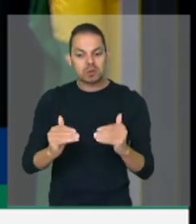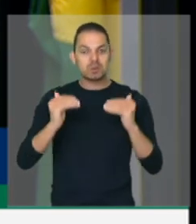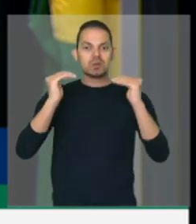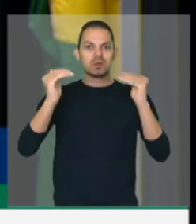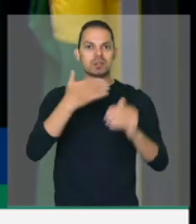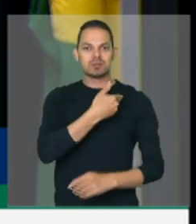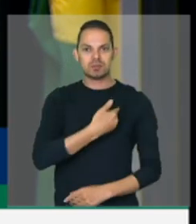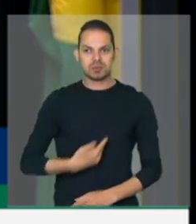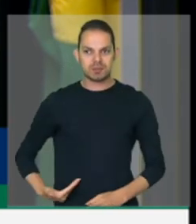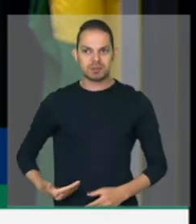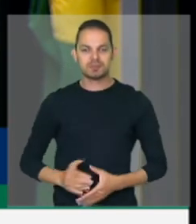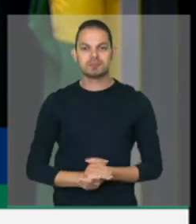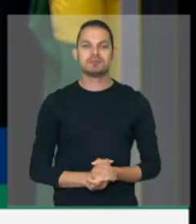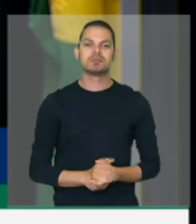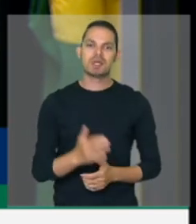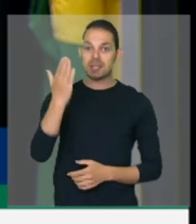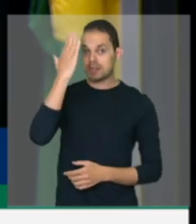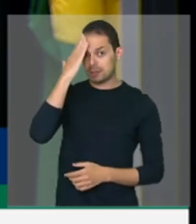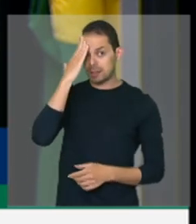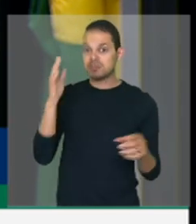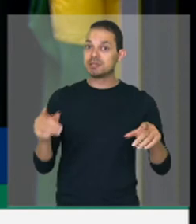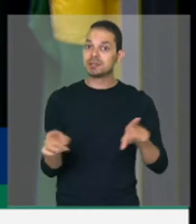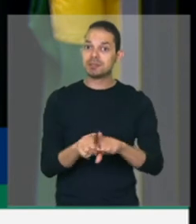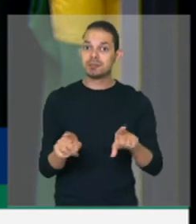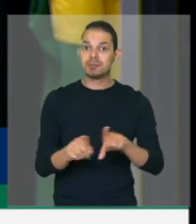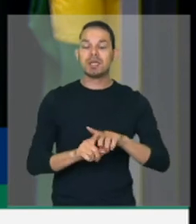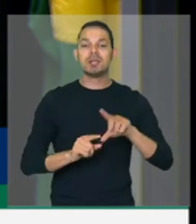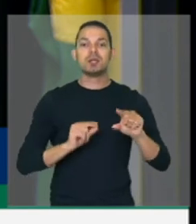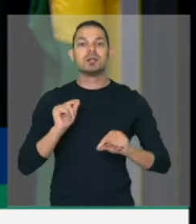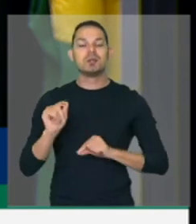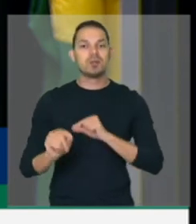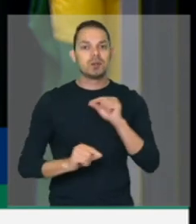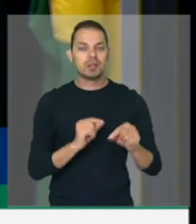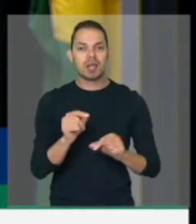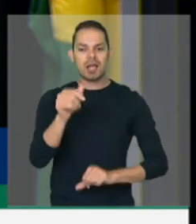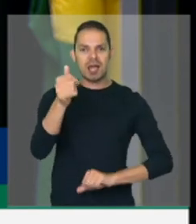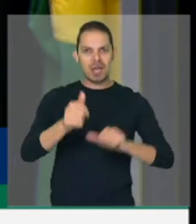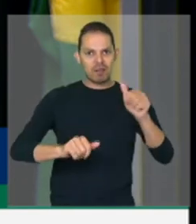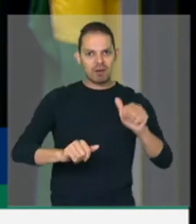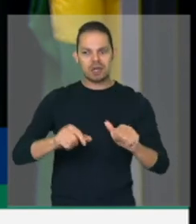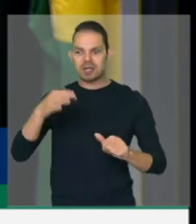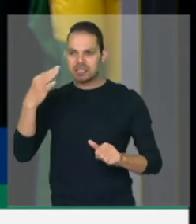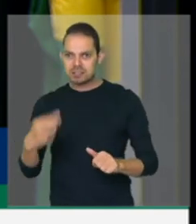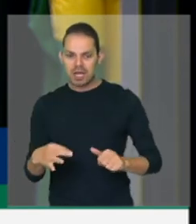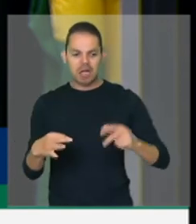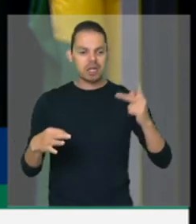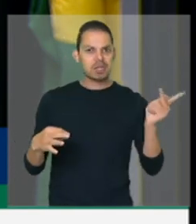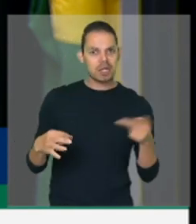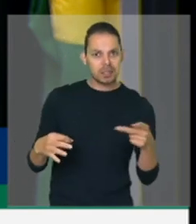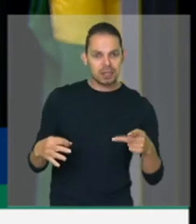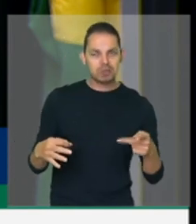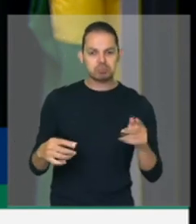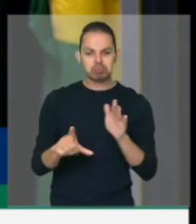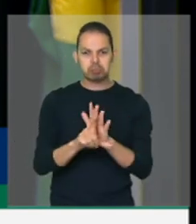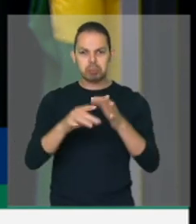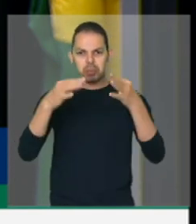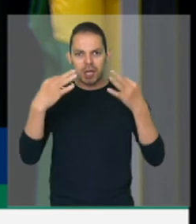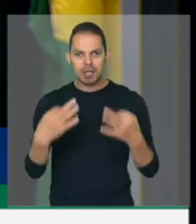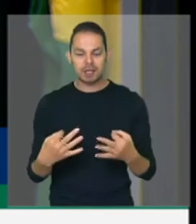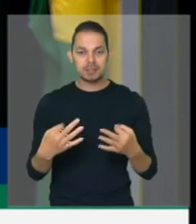públicas. Sabe-se ainda que, para avaliar a licitude ou ilicitude